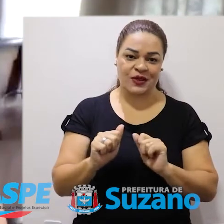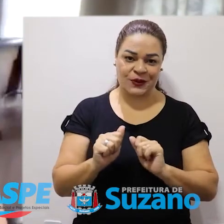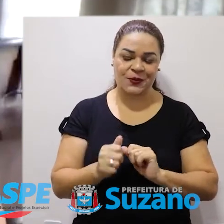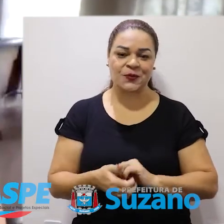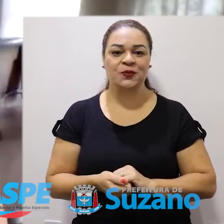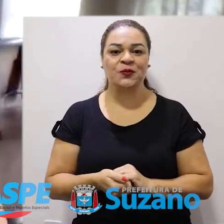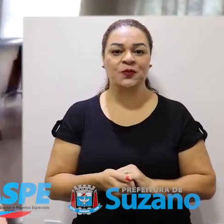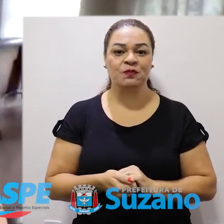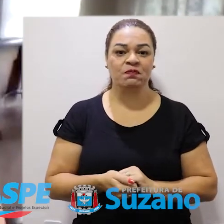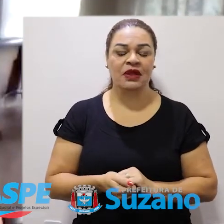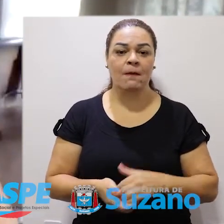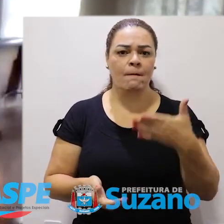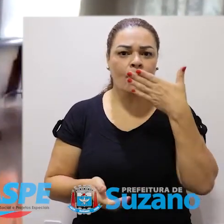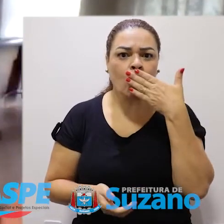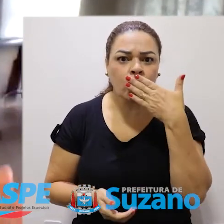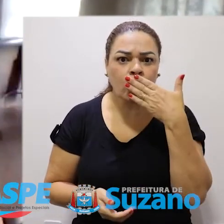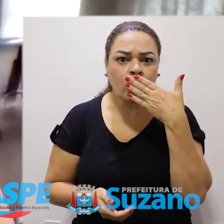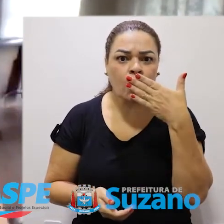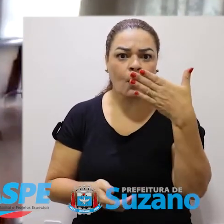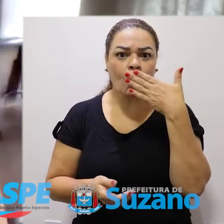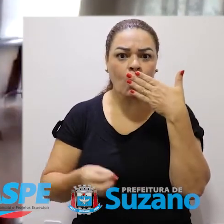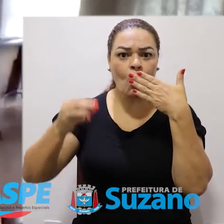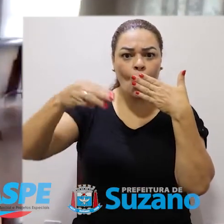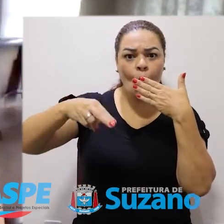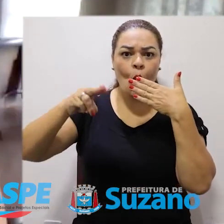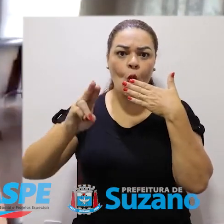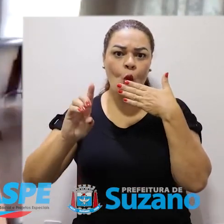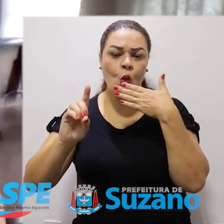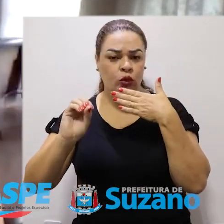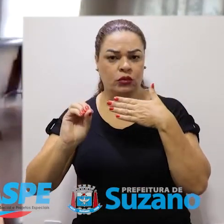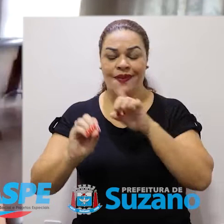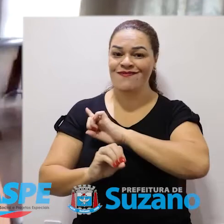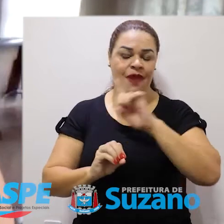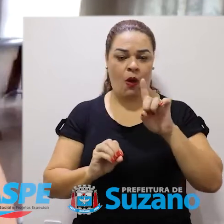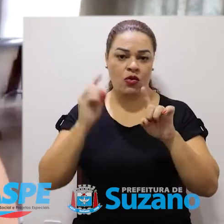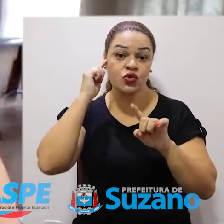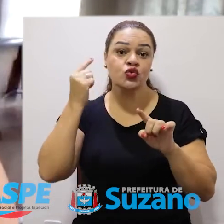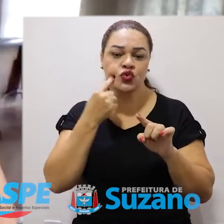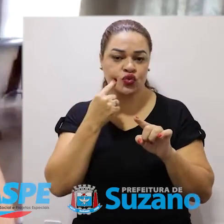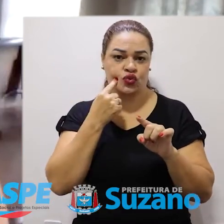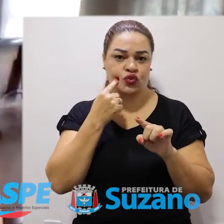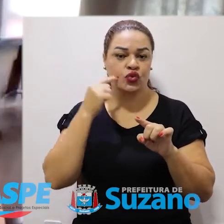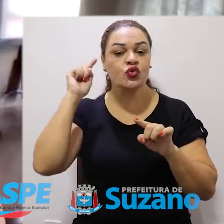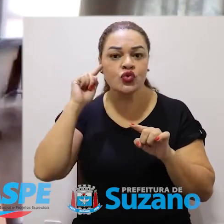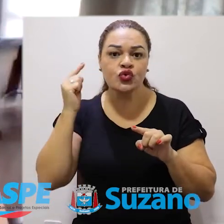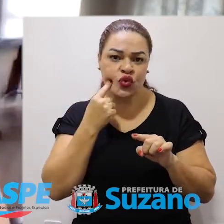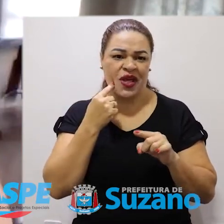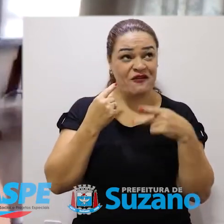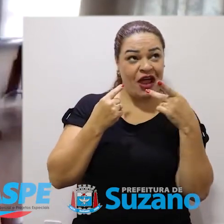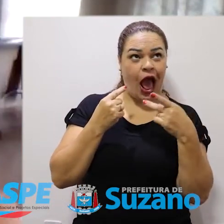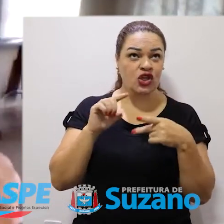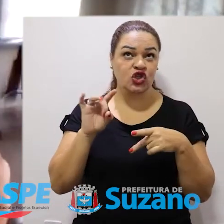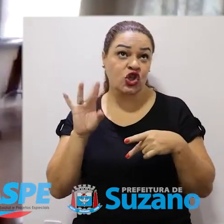é surdo-mudo, tá certo? Surdo não é mudo, é surdo só. Né? Professora, para falar surdo só? Não, surdo,